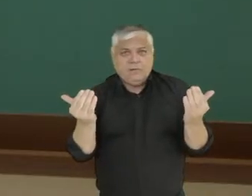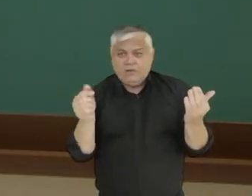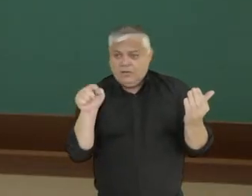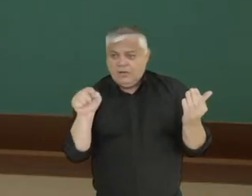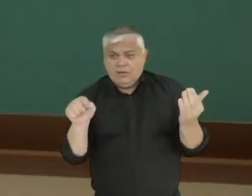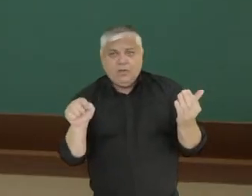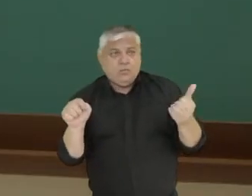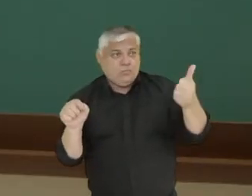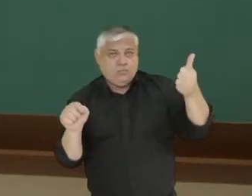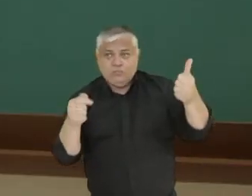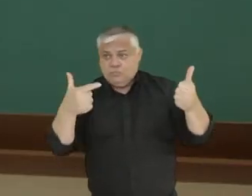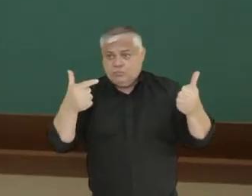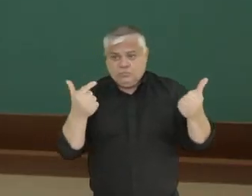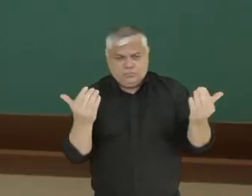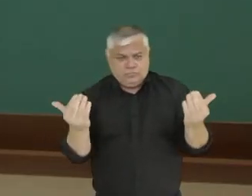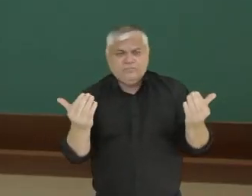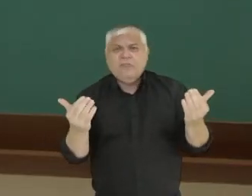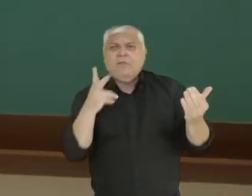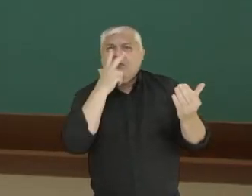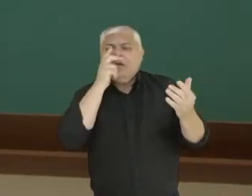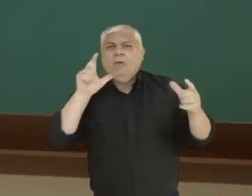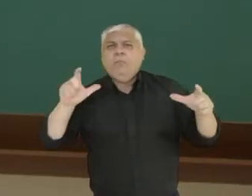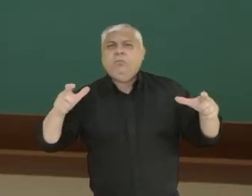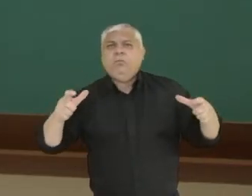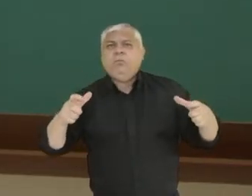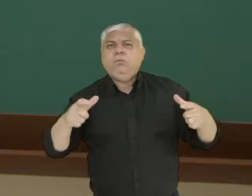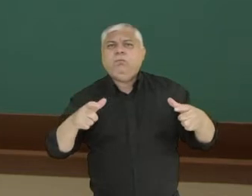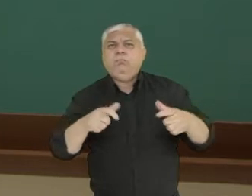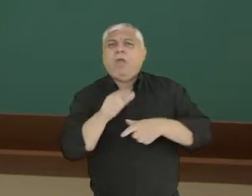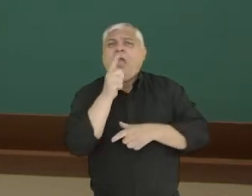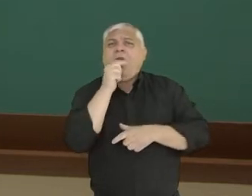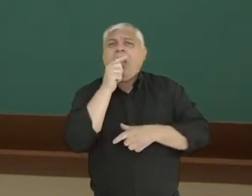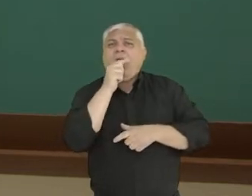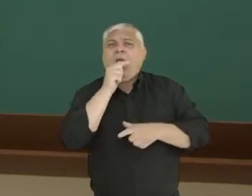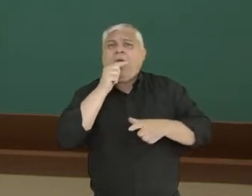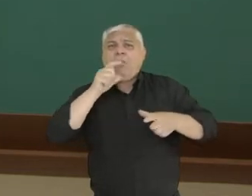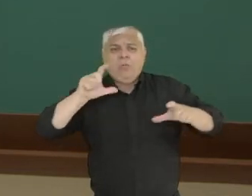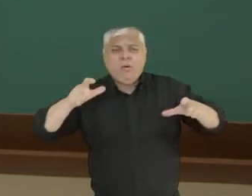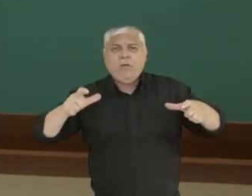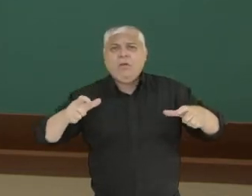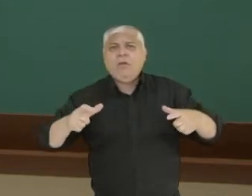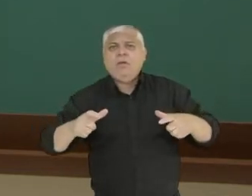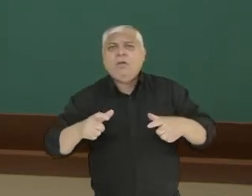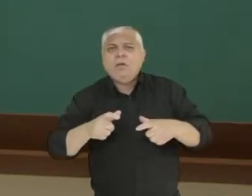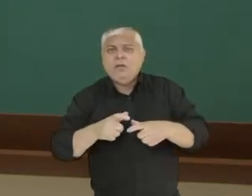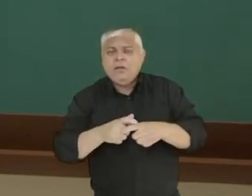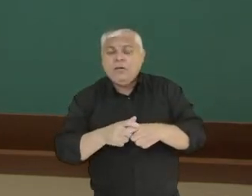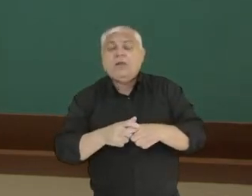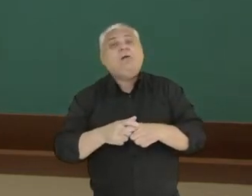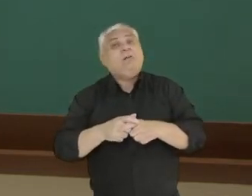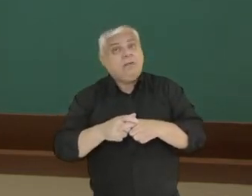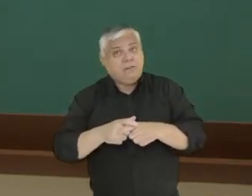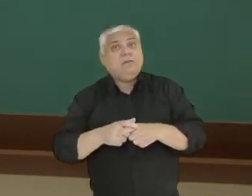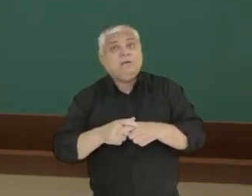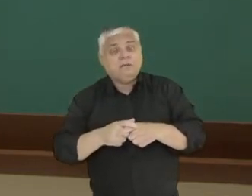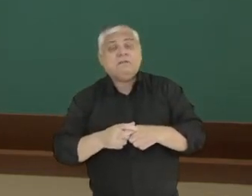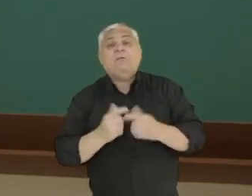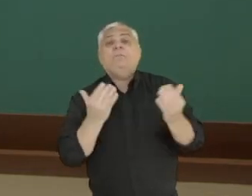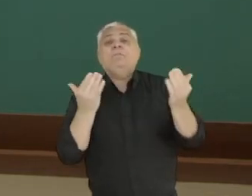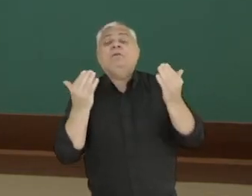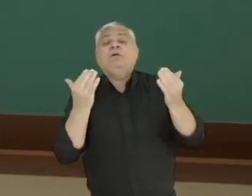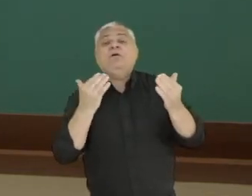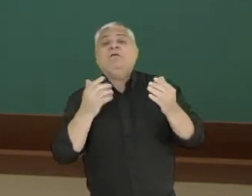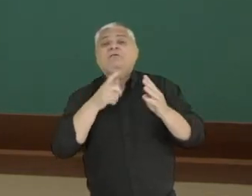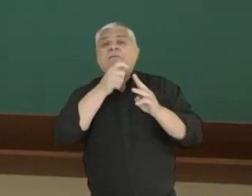a redução da área coberta por água nessas duas imagens. Então, essa resolução temporal